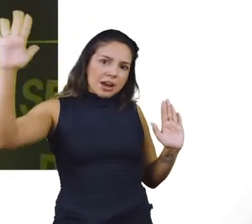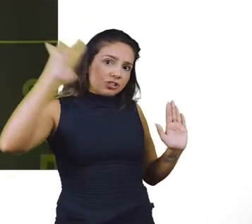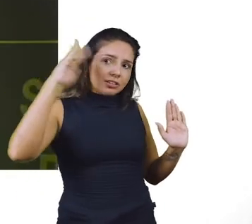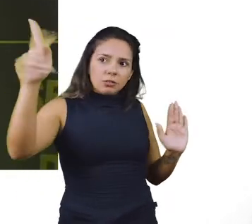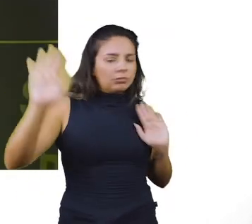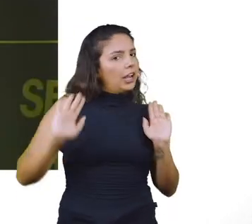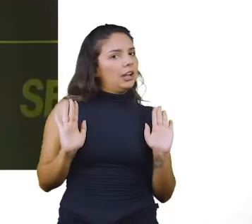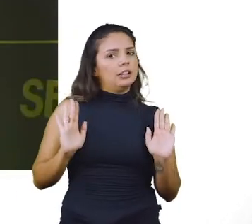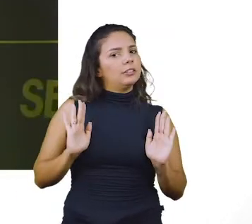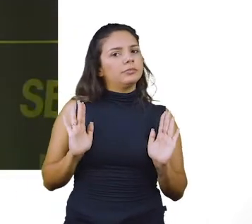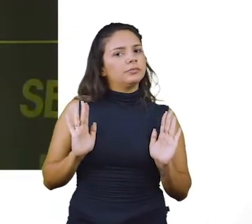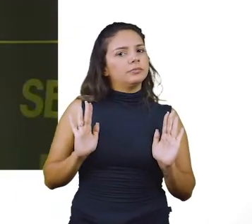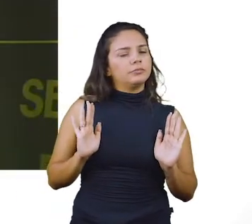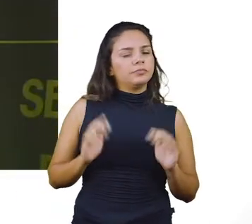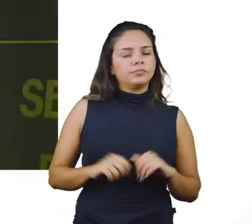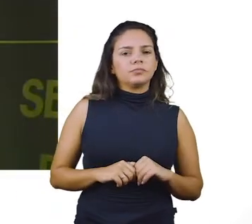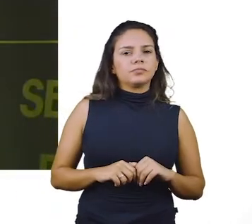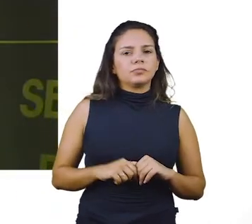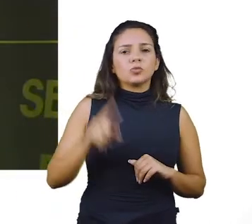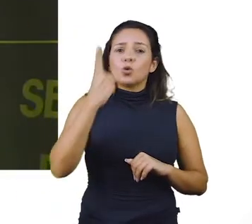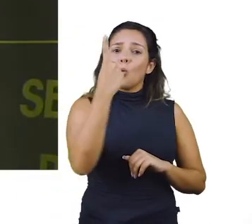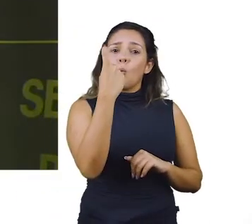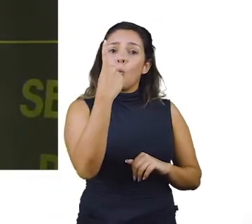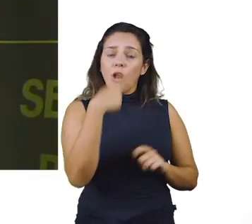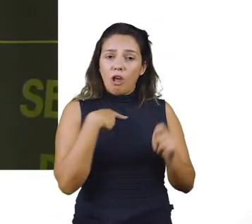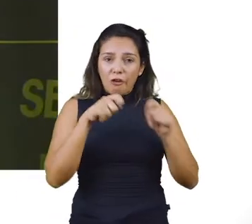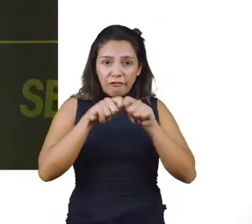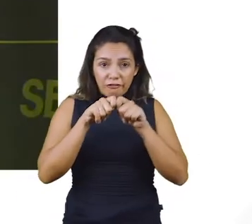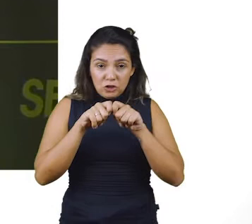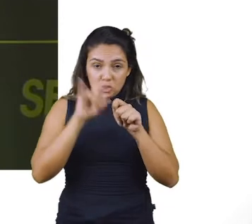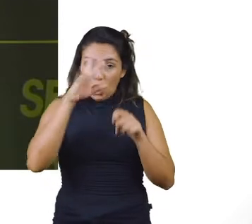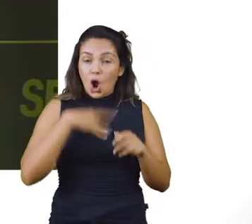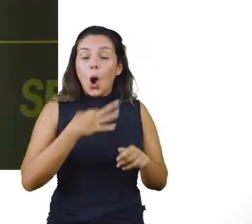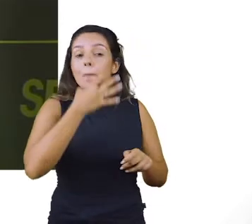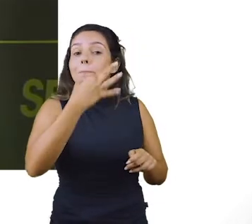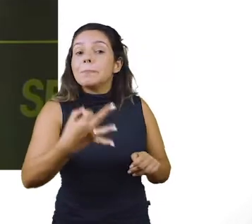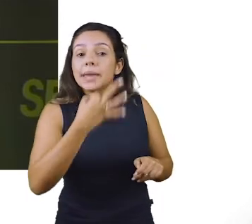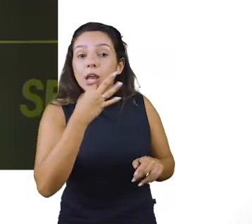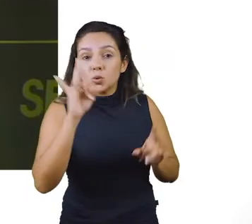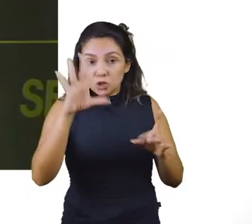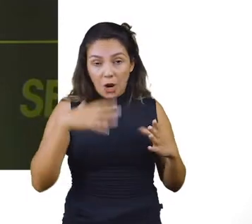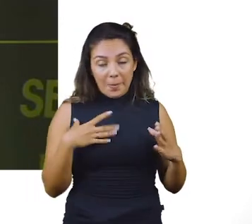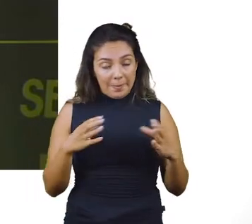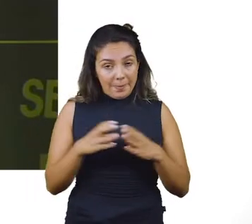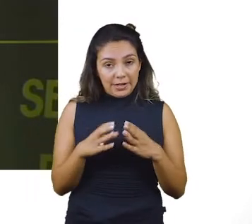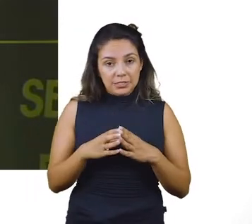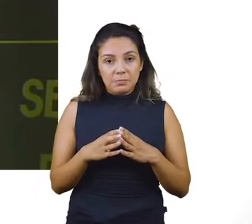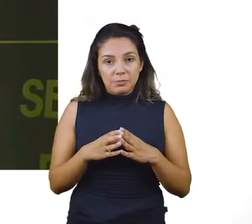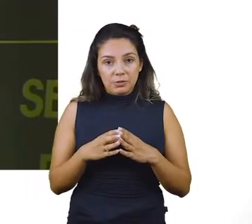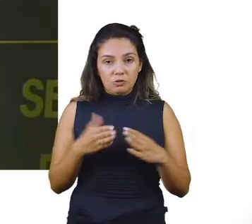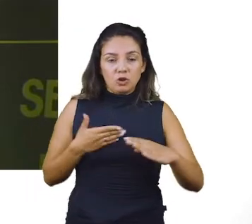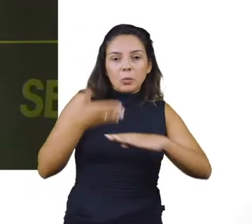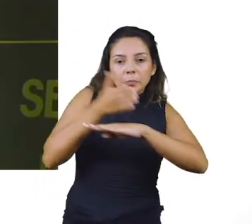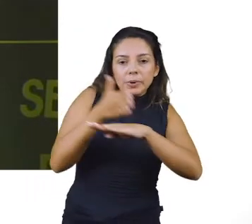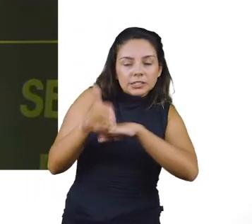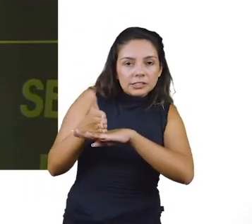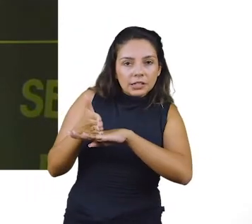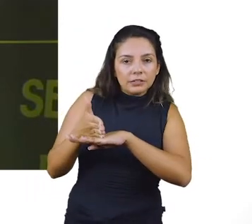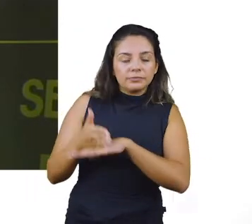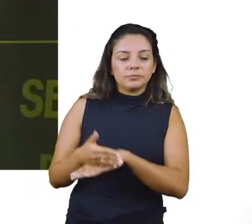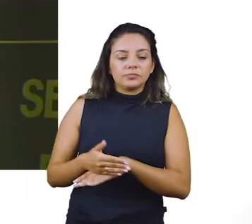assim, a única coisa que eu fiz de participação foi